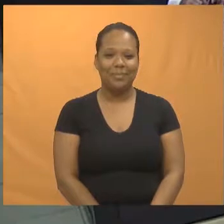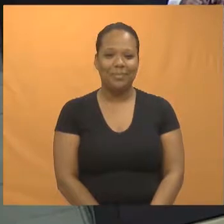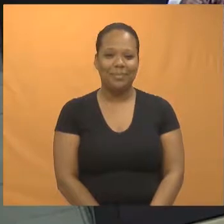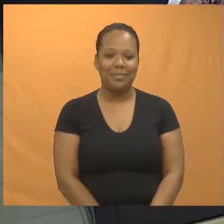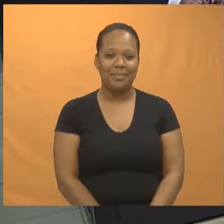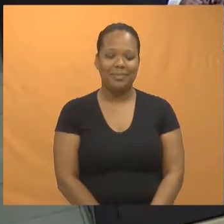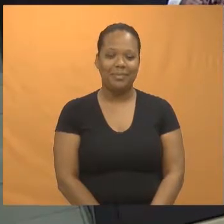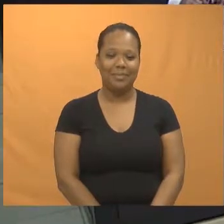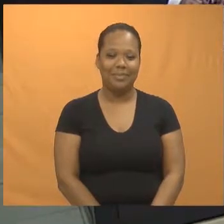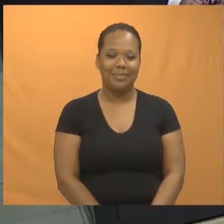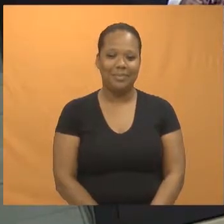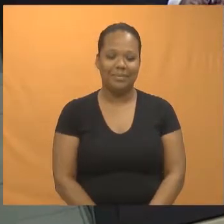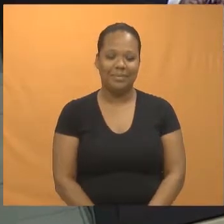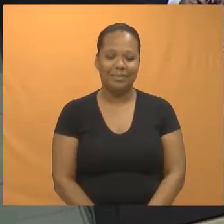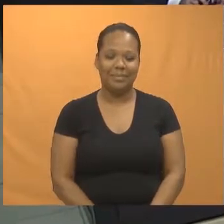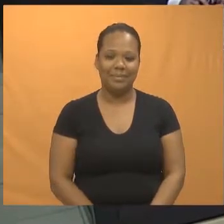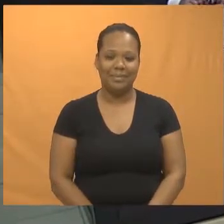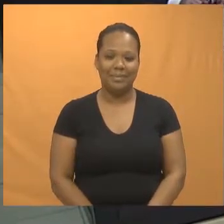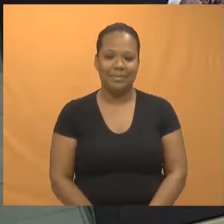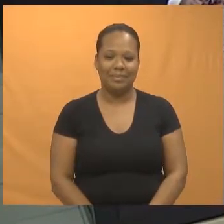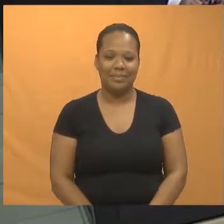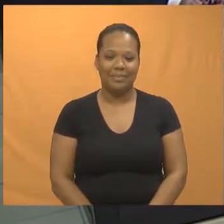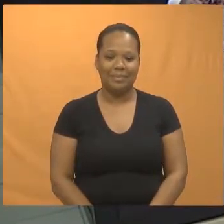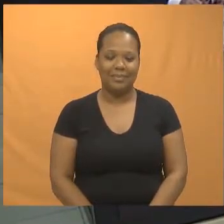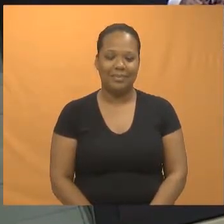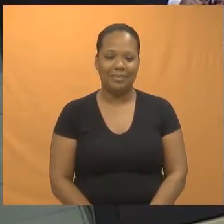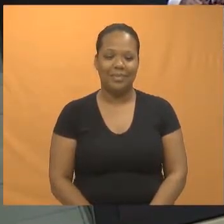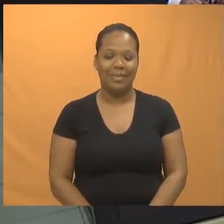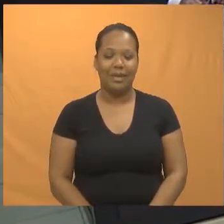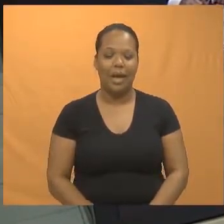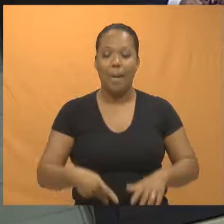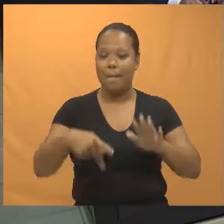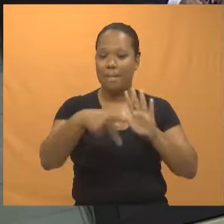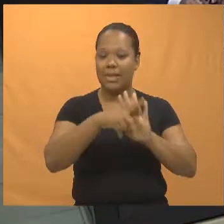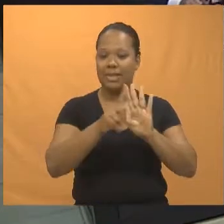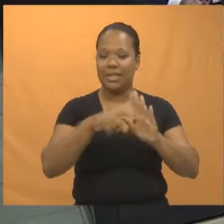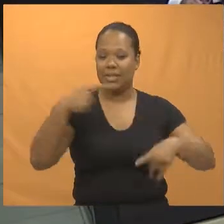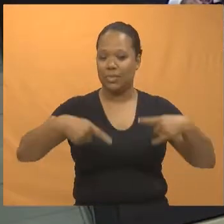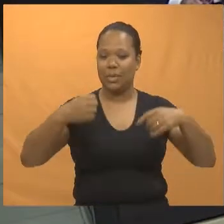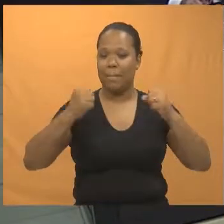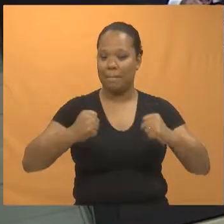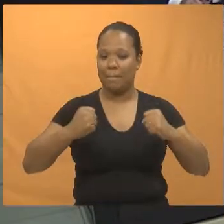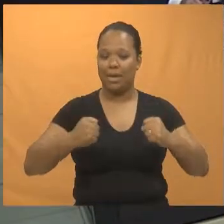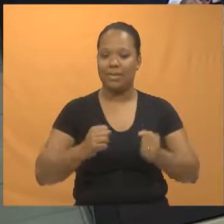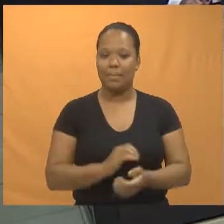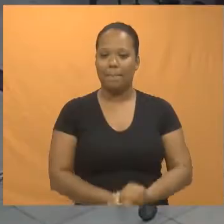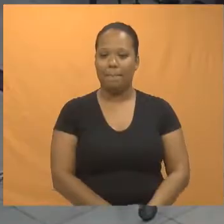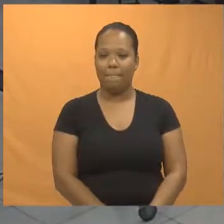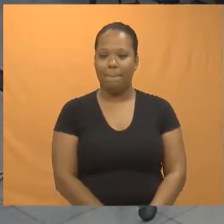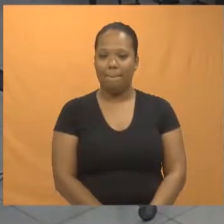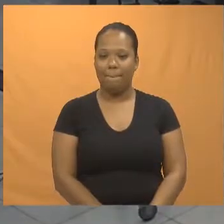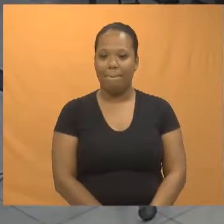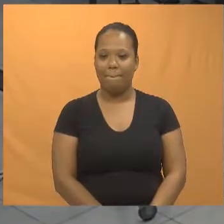Vai, o projeto está em discussão que eu vou falar. O projeto está em discussão. Nossa, gente. Consigo